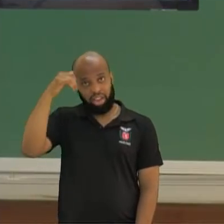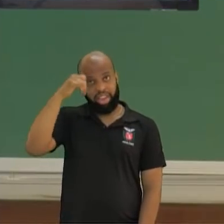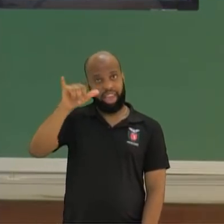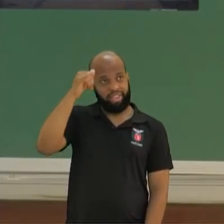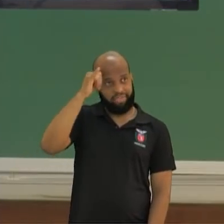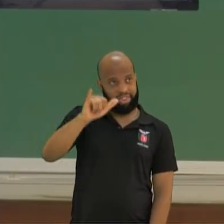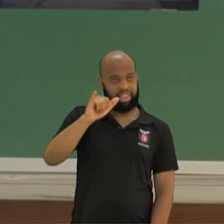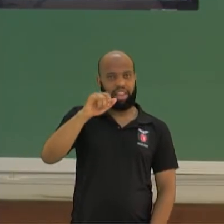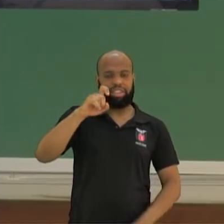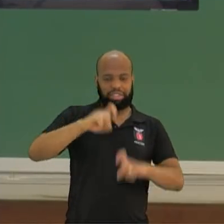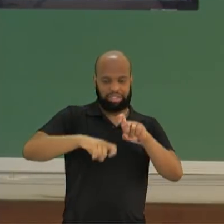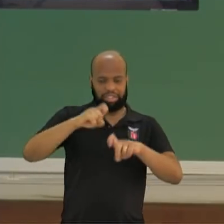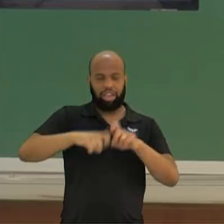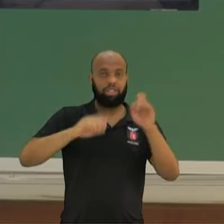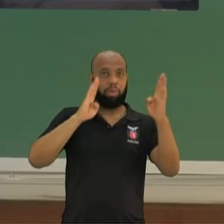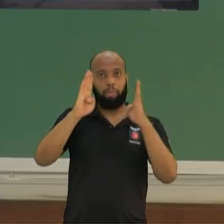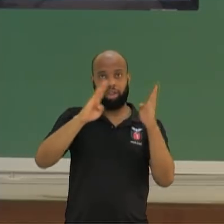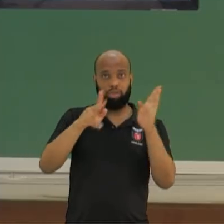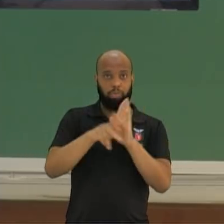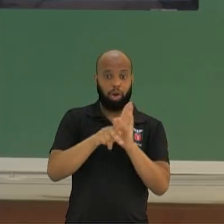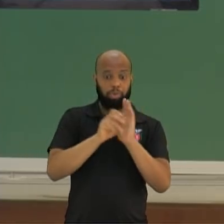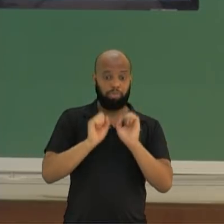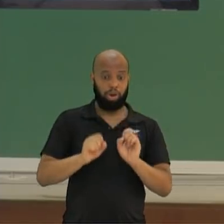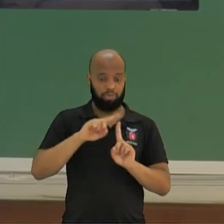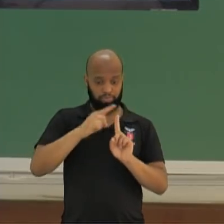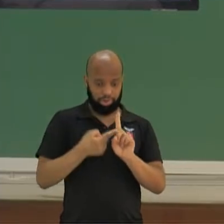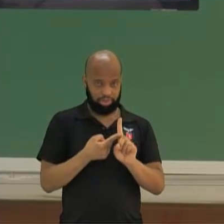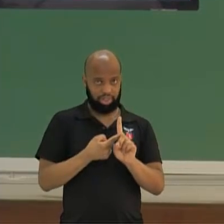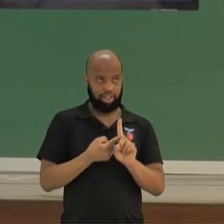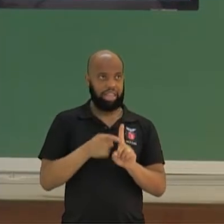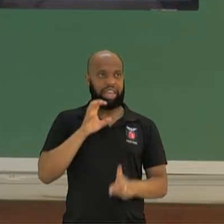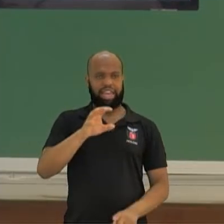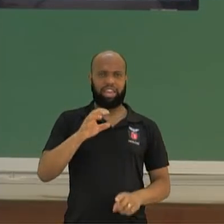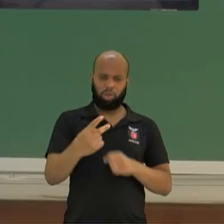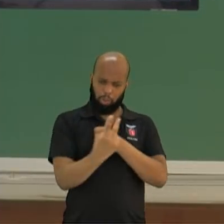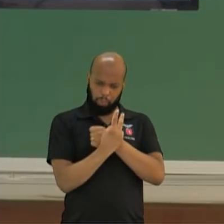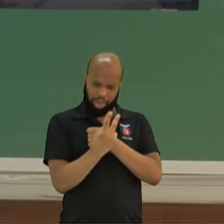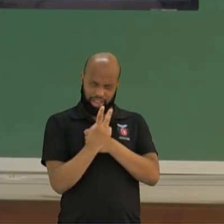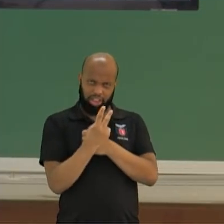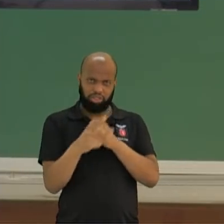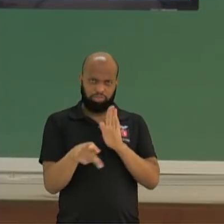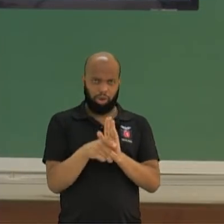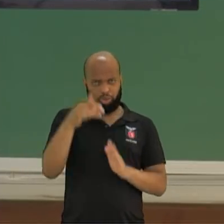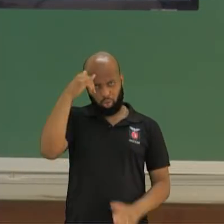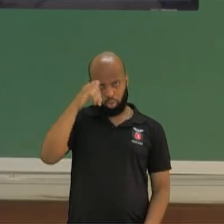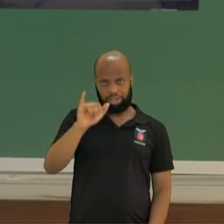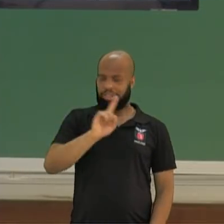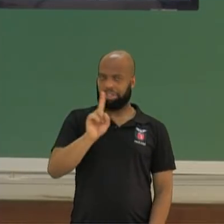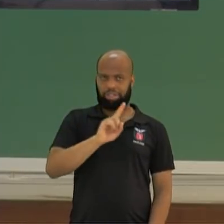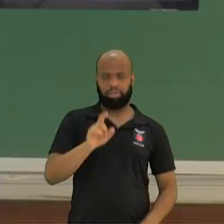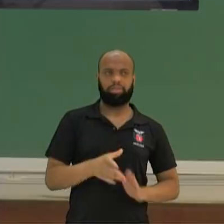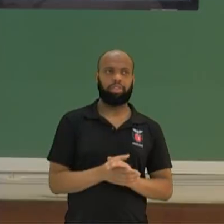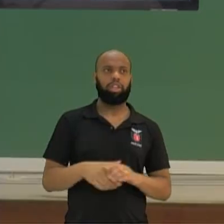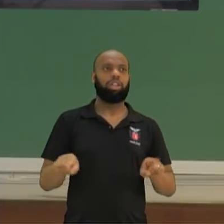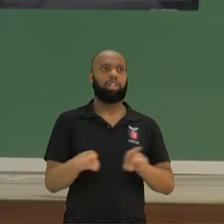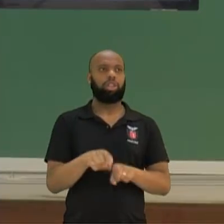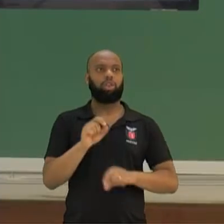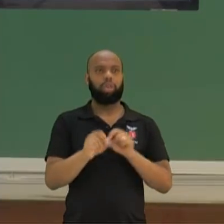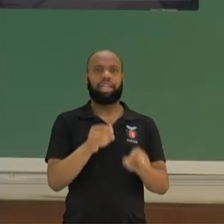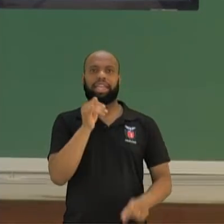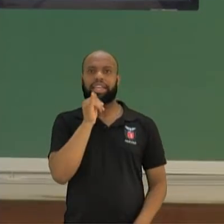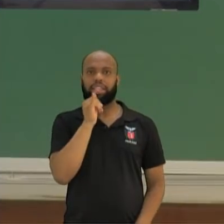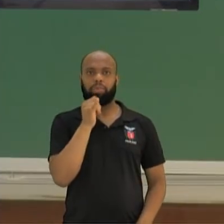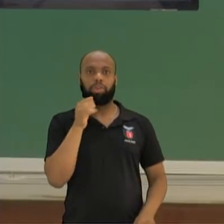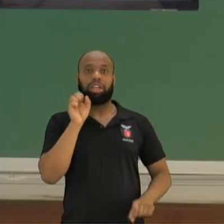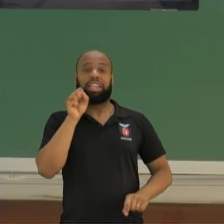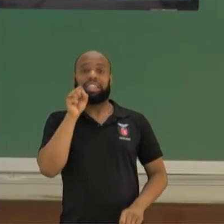evita relações no período fértil. Então, esse é um método que não vai prevenir contra essas doenças. E o coito interrompido, né, o